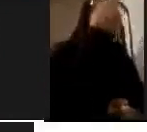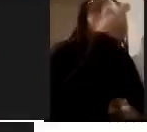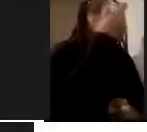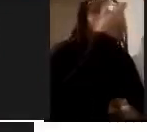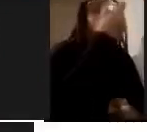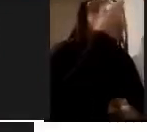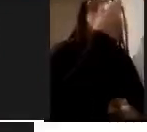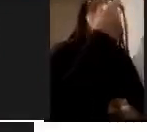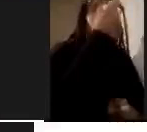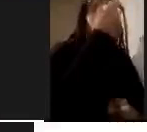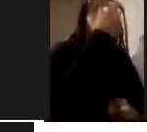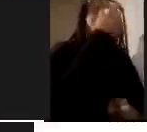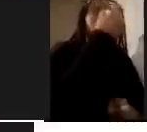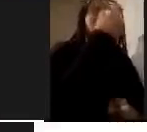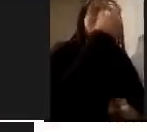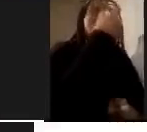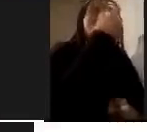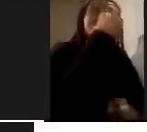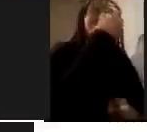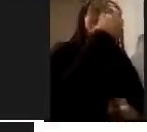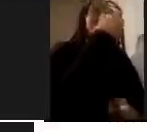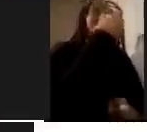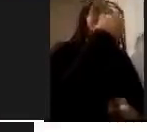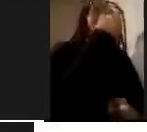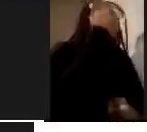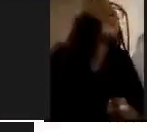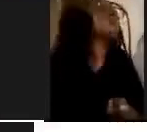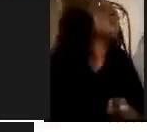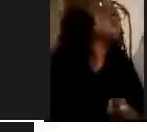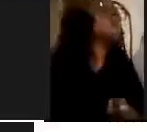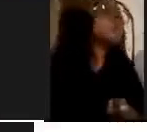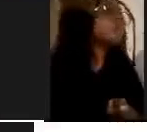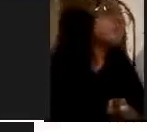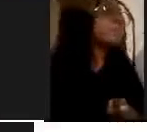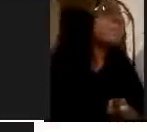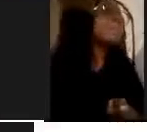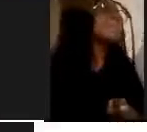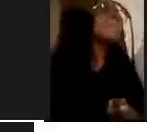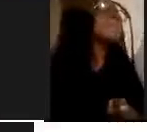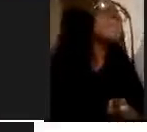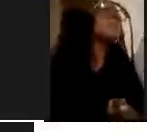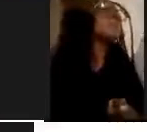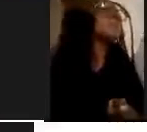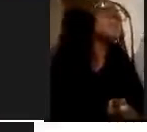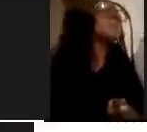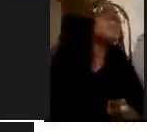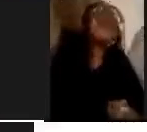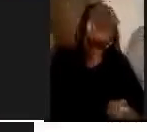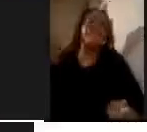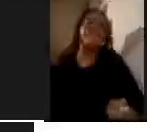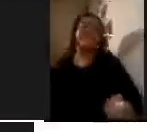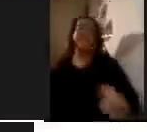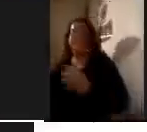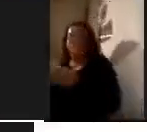para mamar, e ela não pegava, ela não mamava, só a uhum. Ana Cecília. E aí acabei que eu